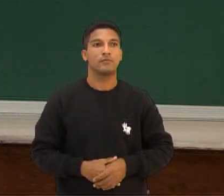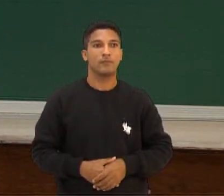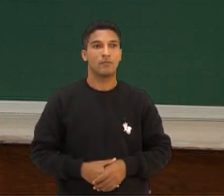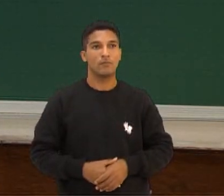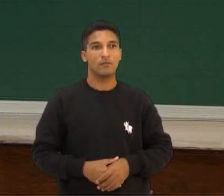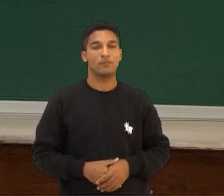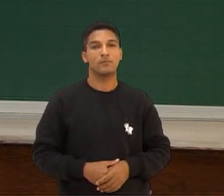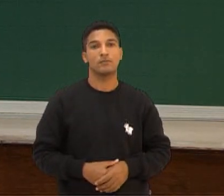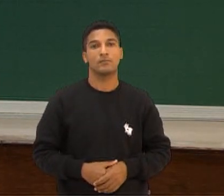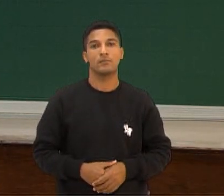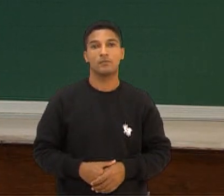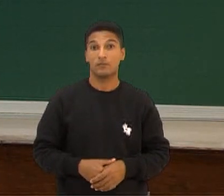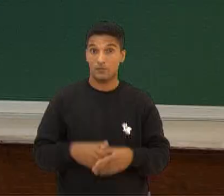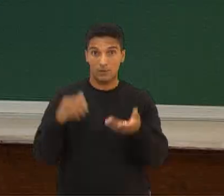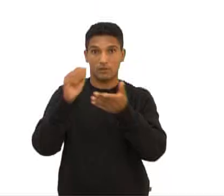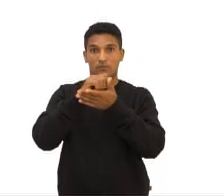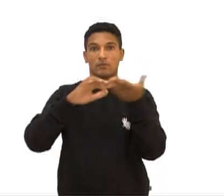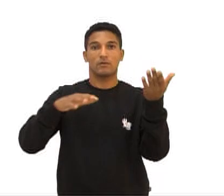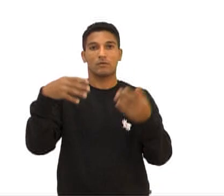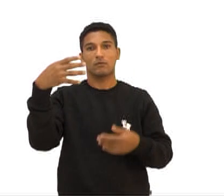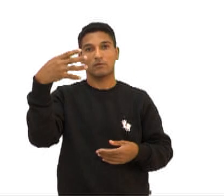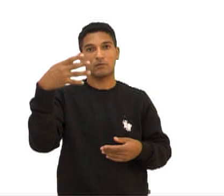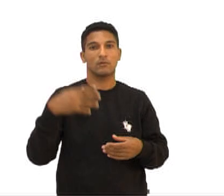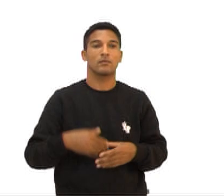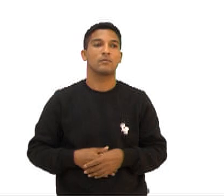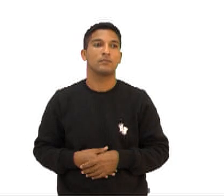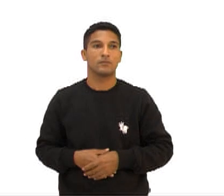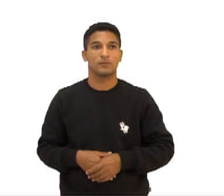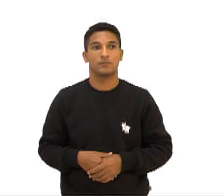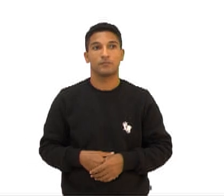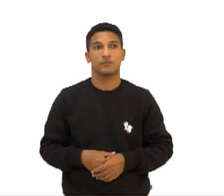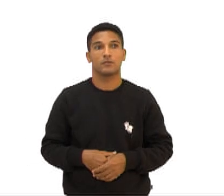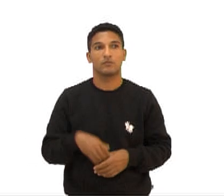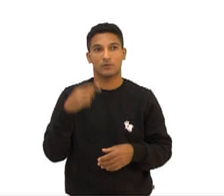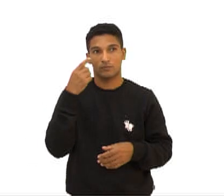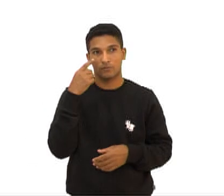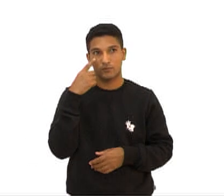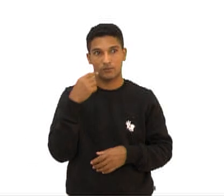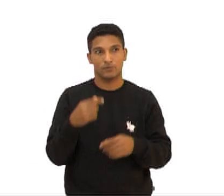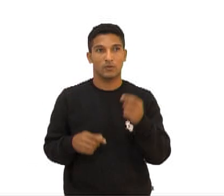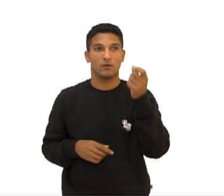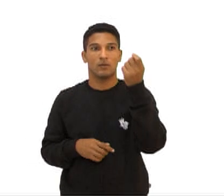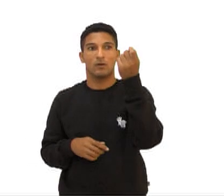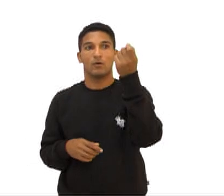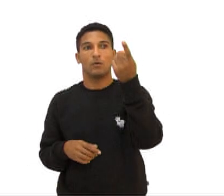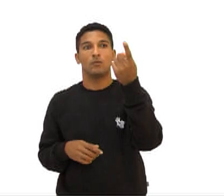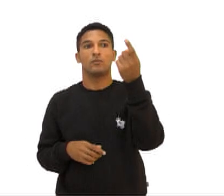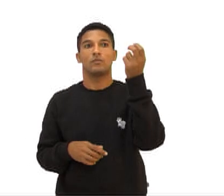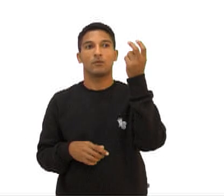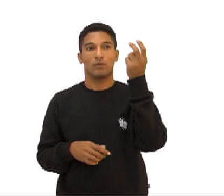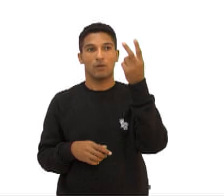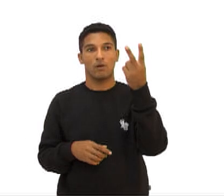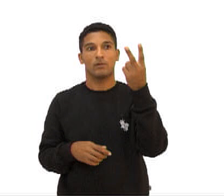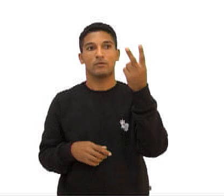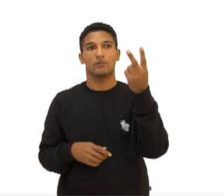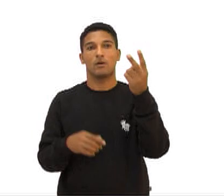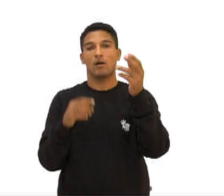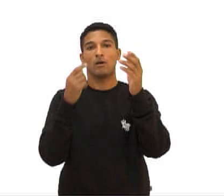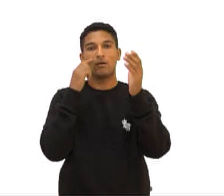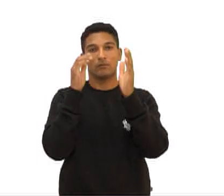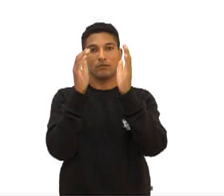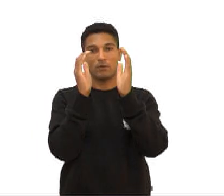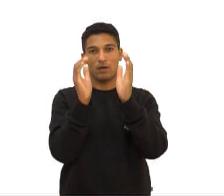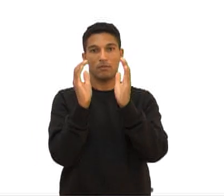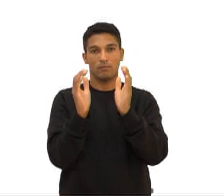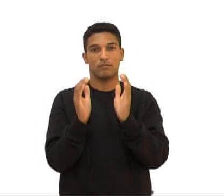Então, vamos lá. Atividade 4. Relaciona as colunas quanto à classificação das orações subordinada